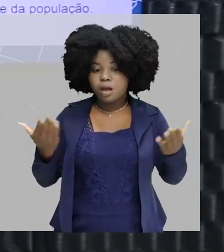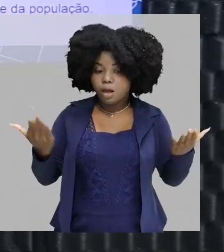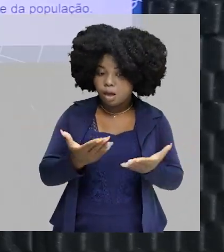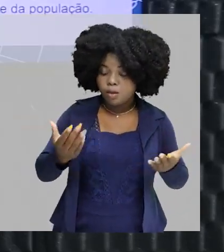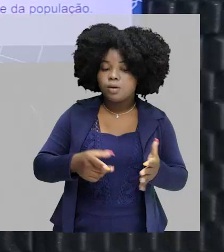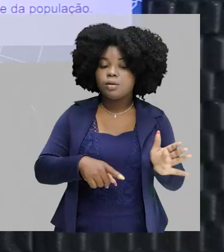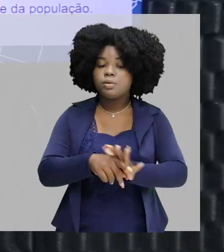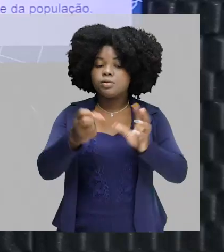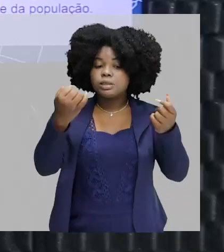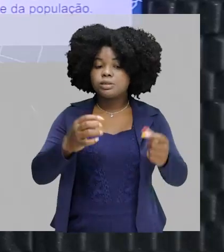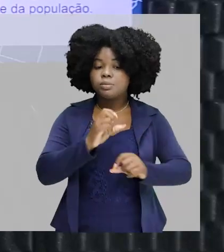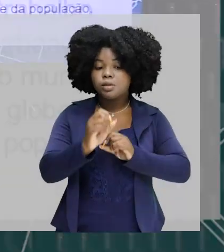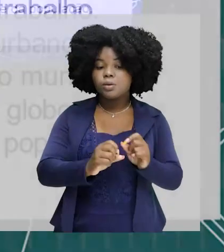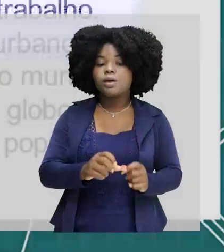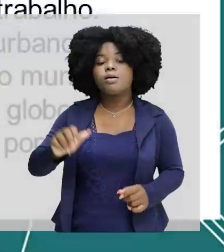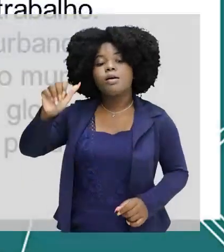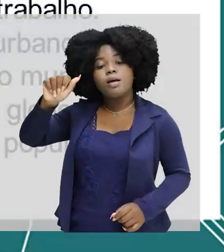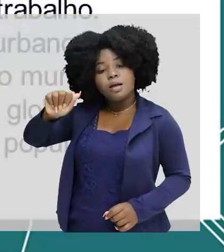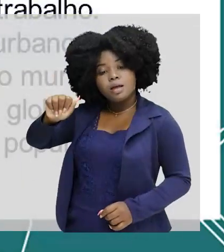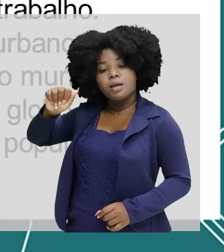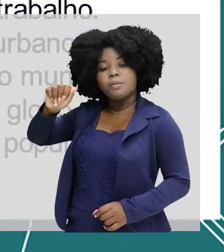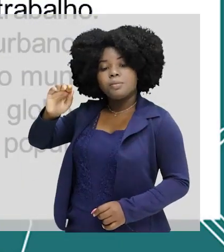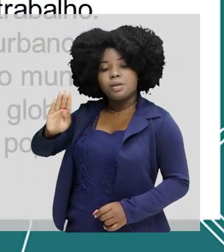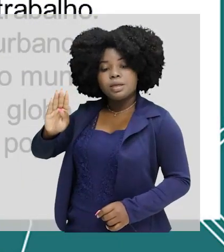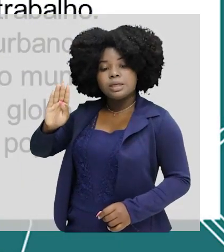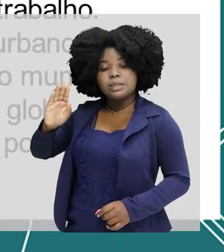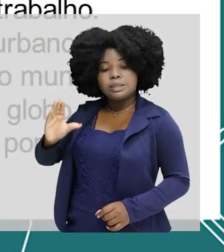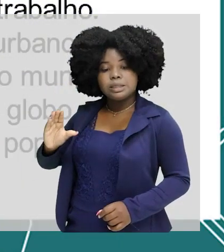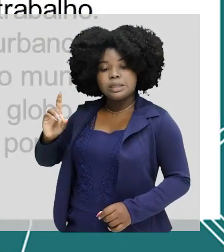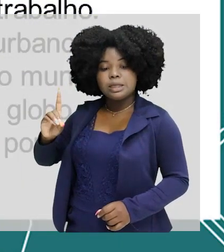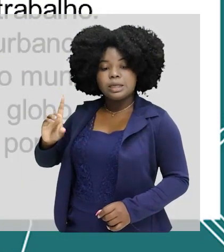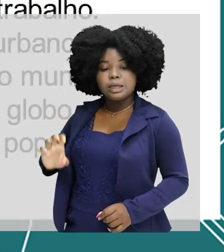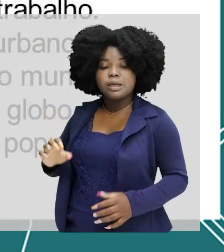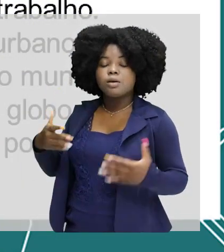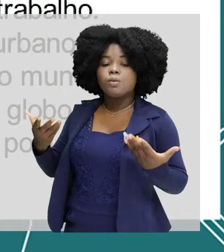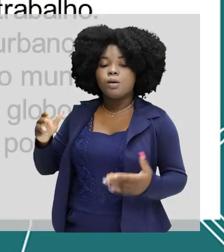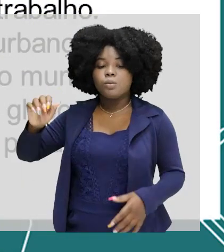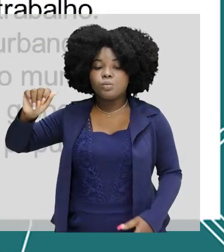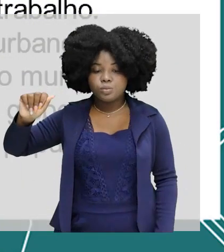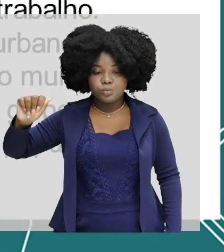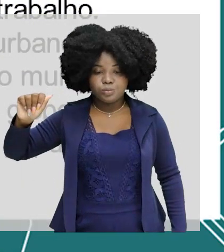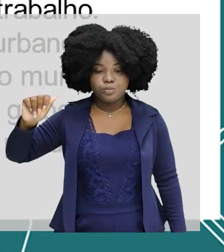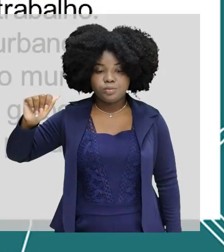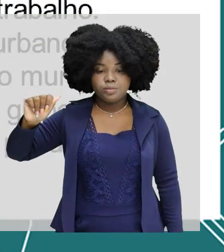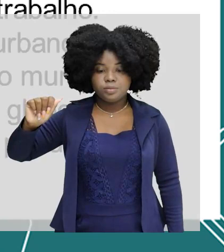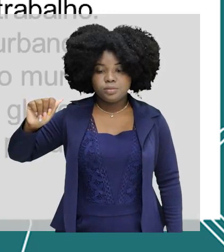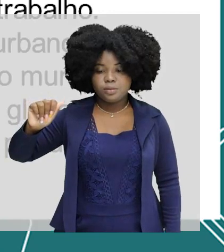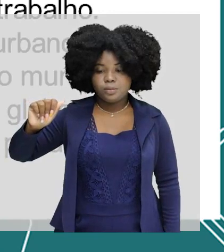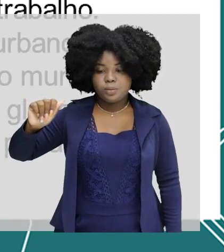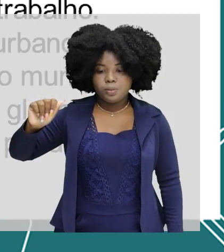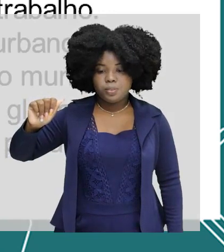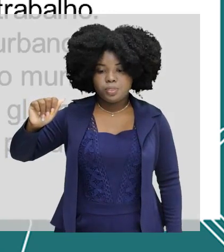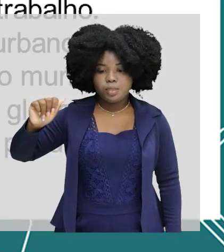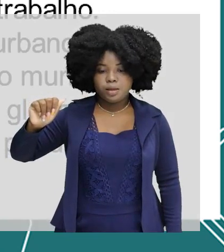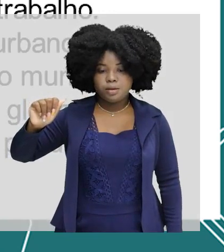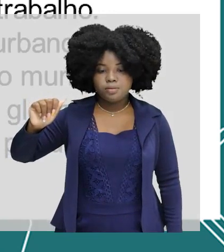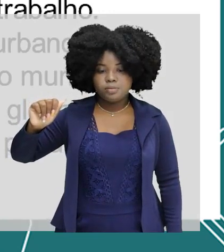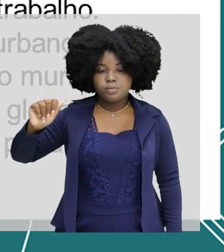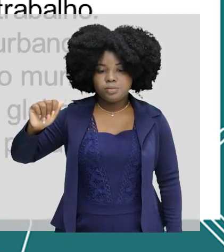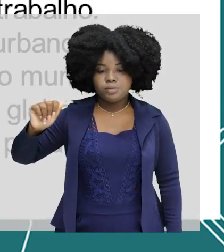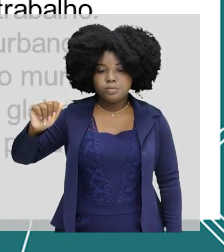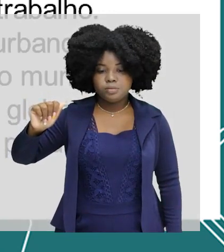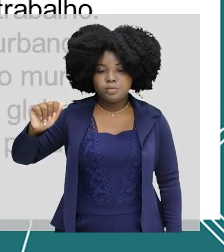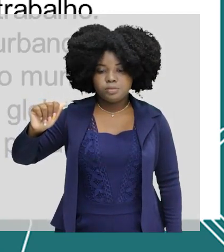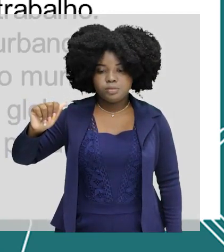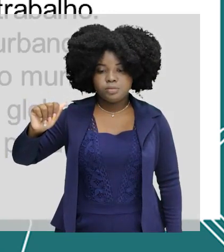que a questão te diz, né? Então, qual é o resultado? É a diminuição da participação das mulheres no mercado de trabalho? Ocorre isso no